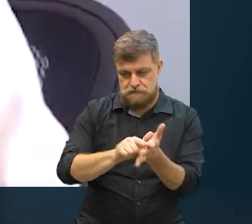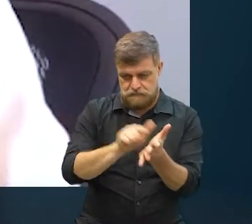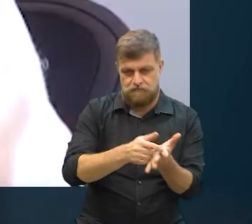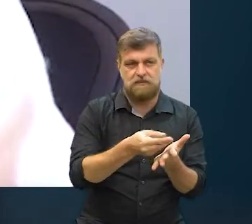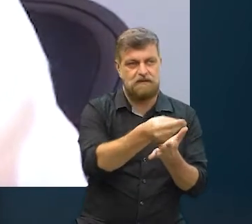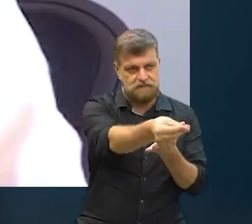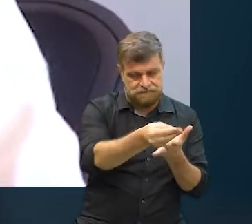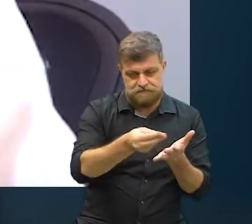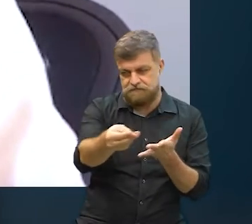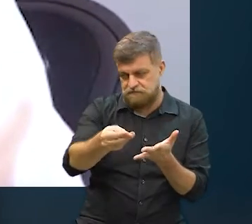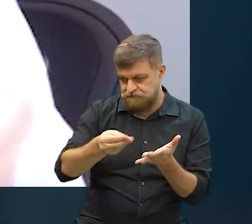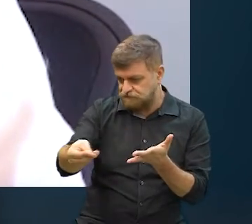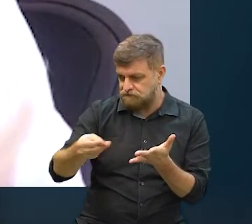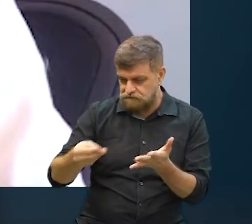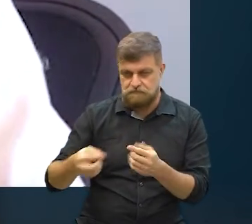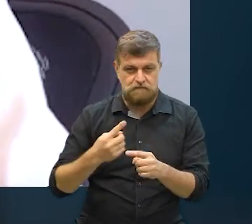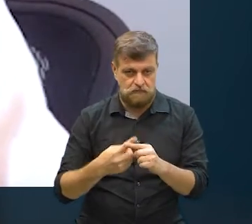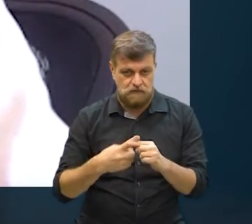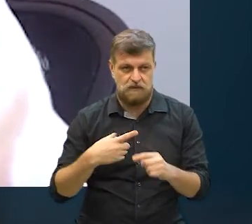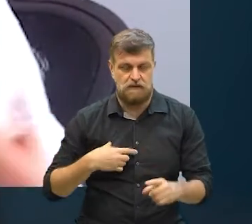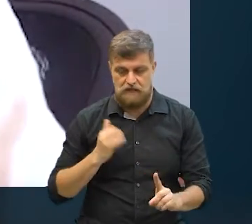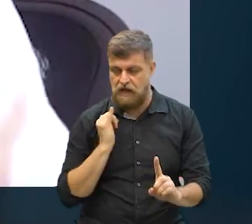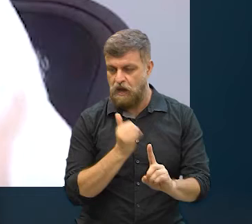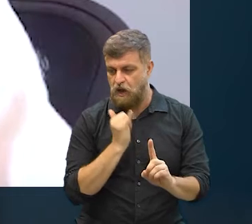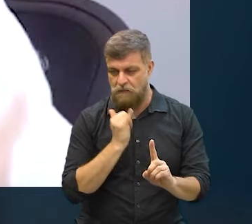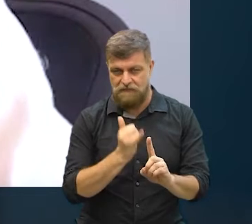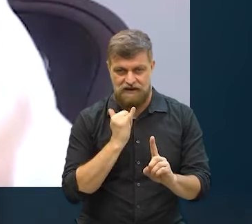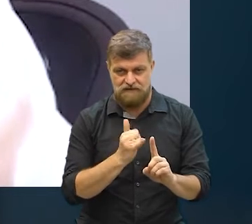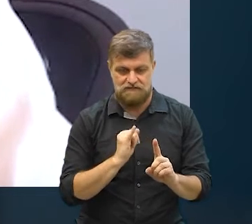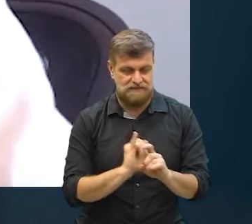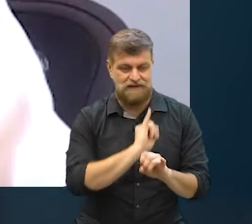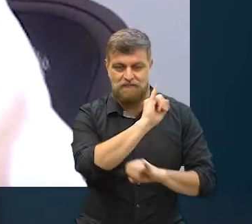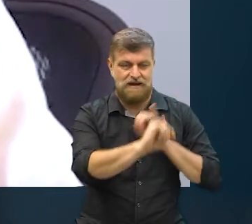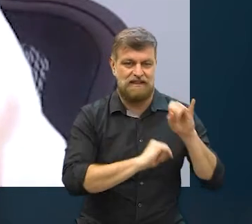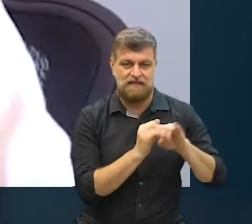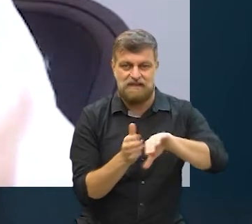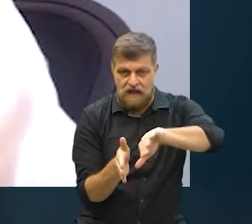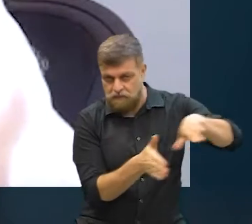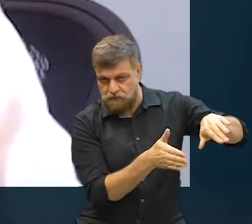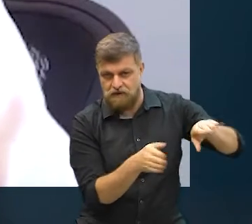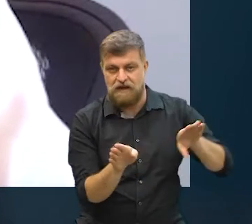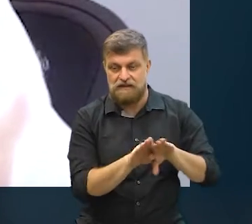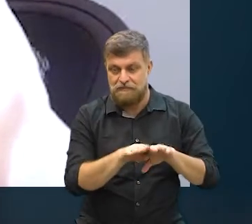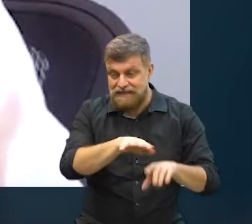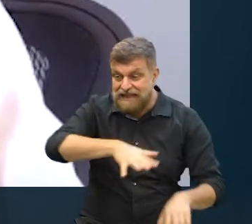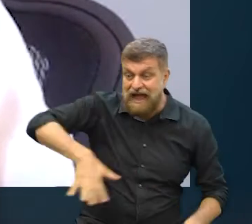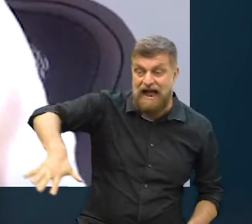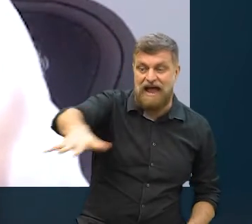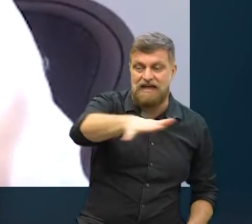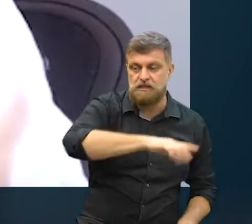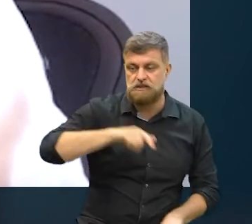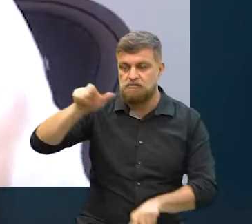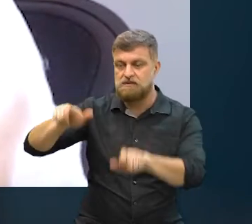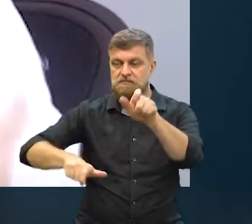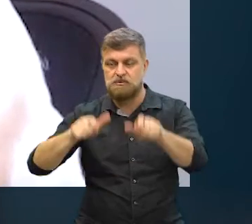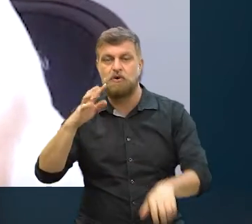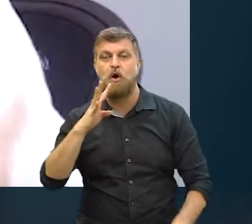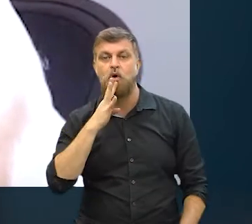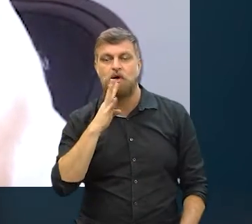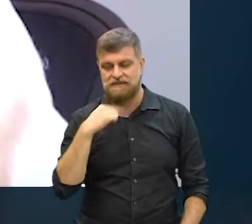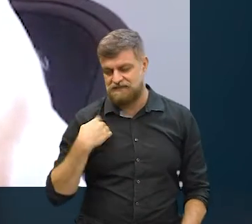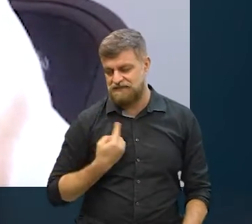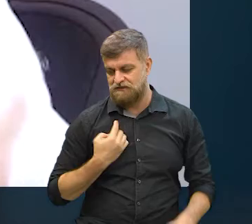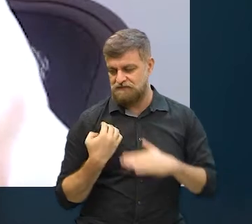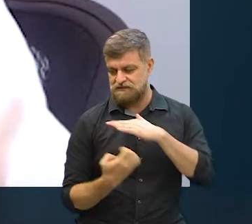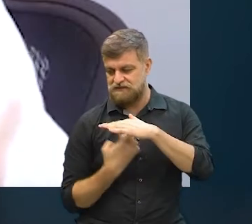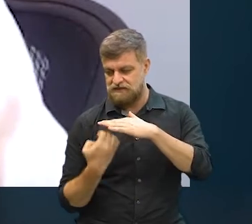sim com a panfletagem, né, porque é um marketing offline, onde tem que divulgar também a empresa na região, mas